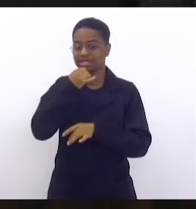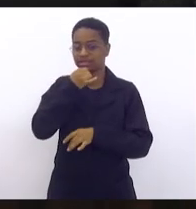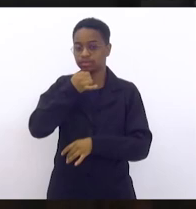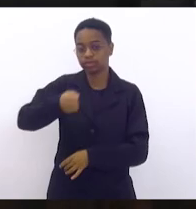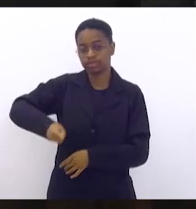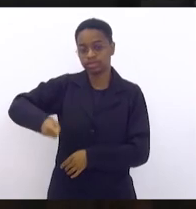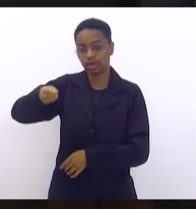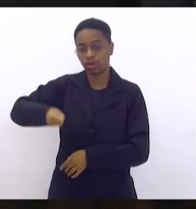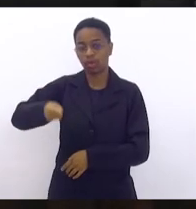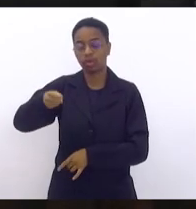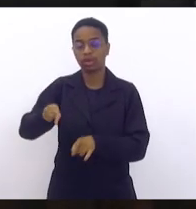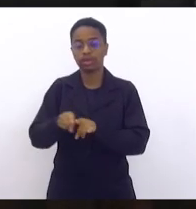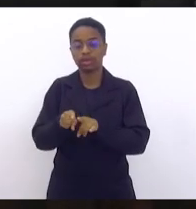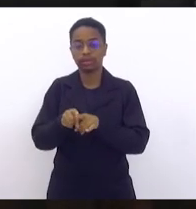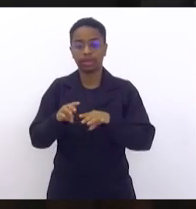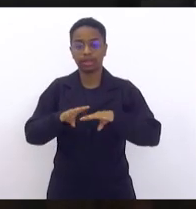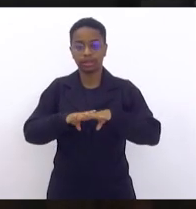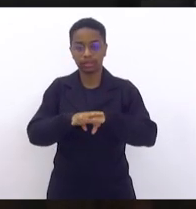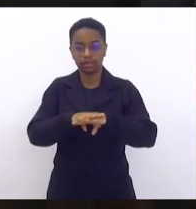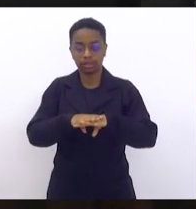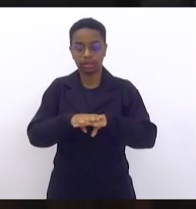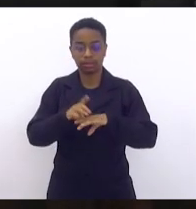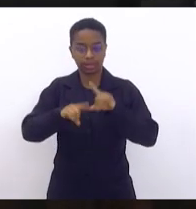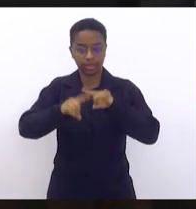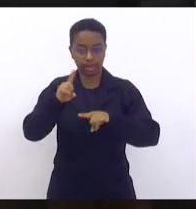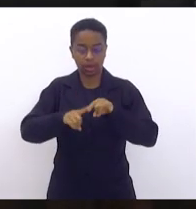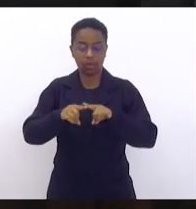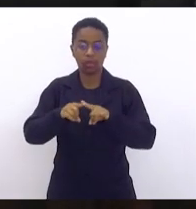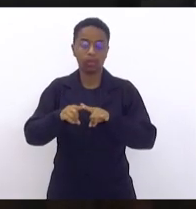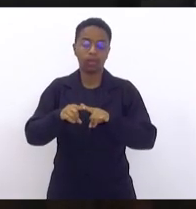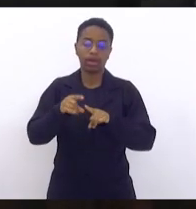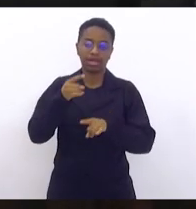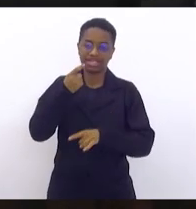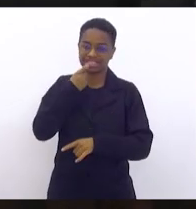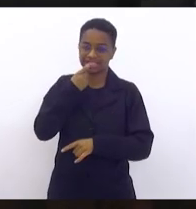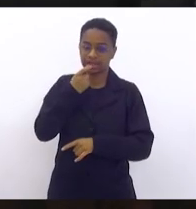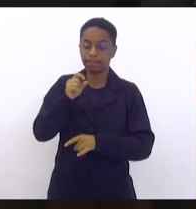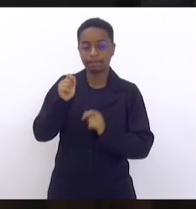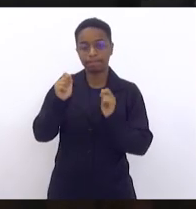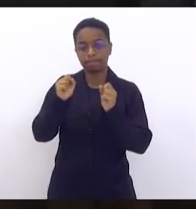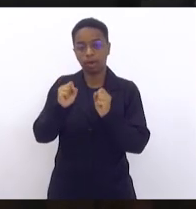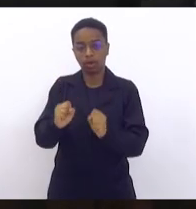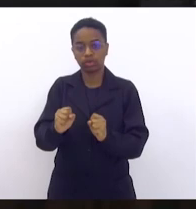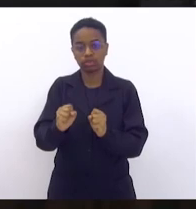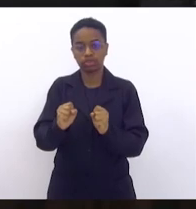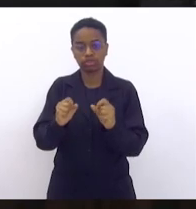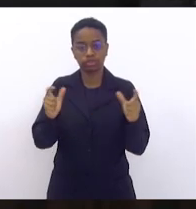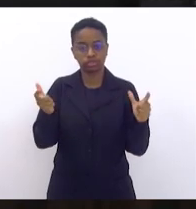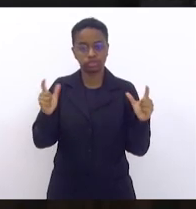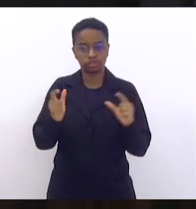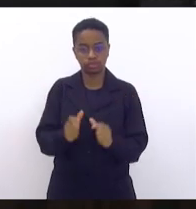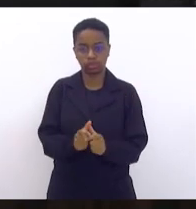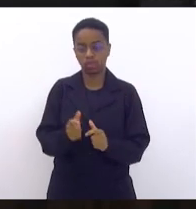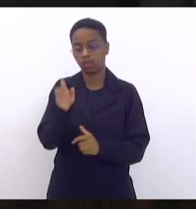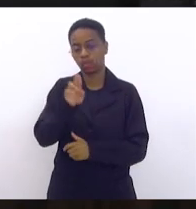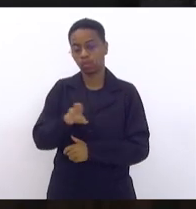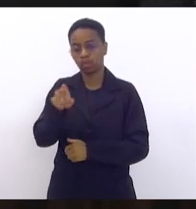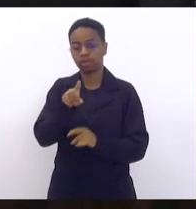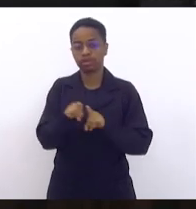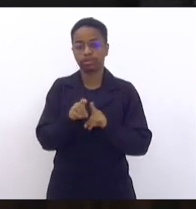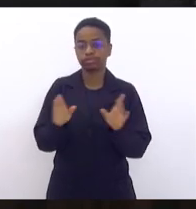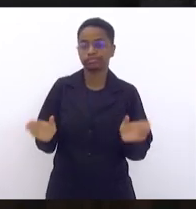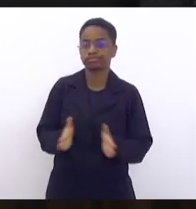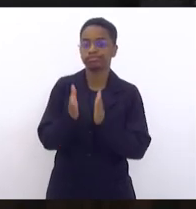e utensílios de plástico pode desencorajar seu uso e promover alternativas mais